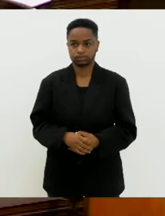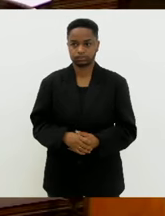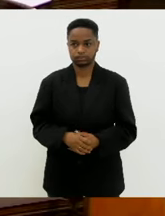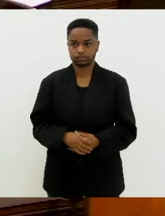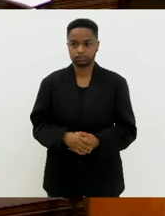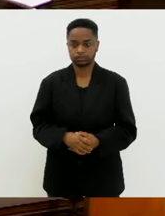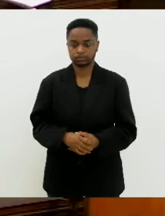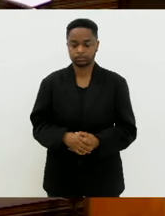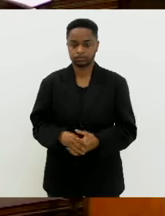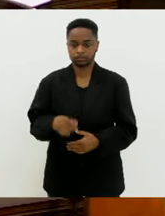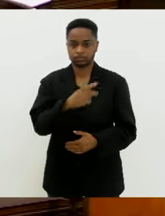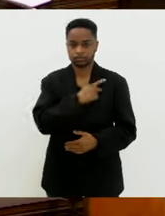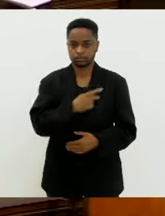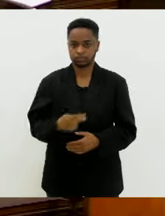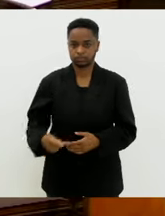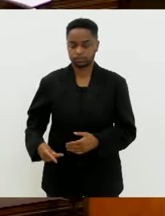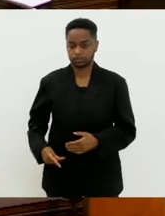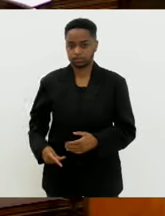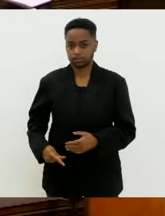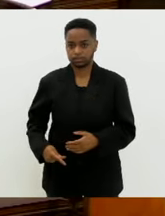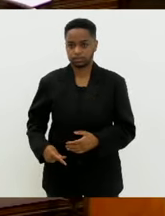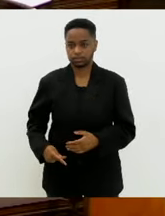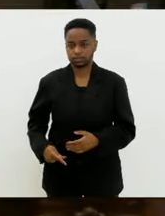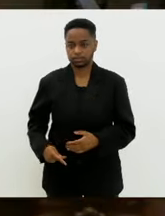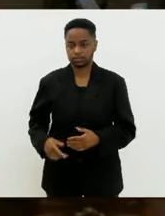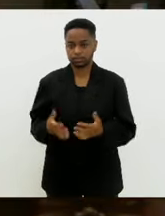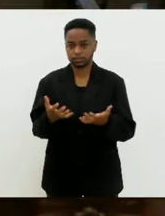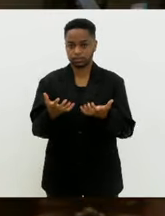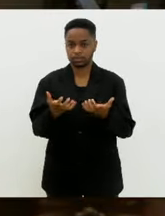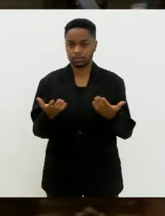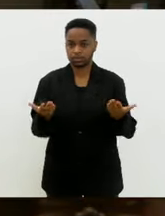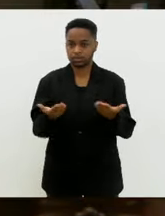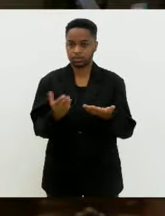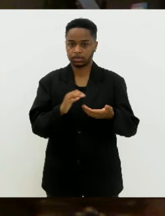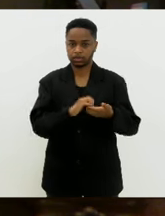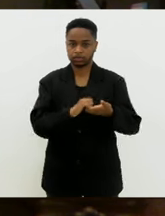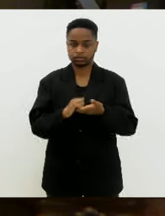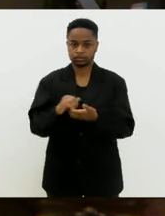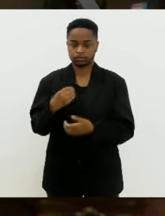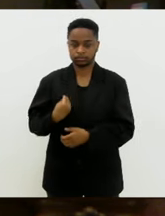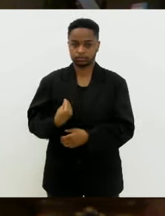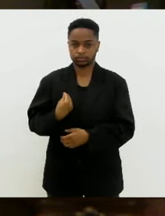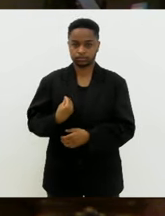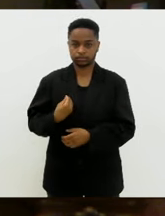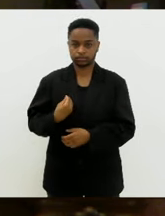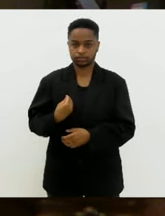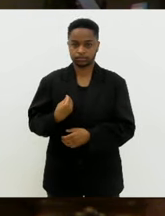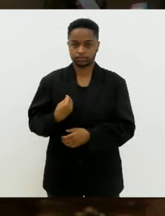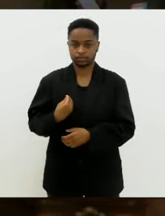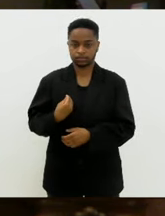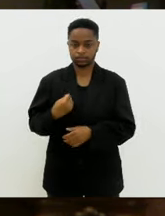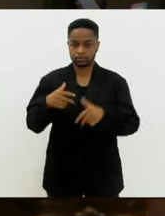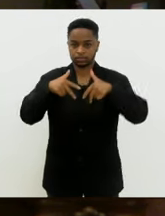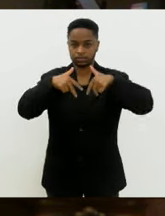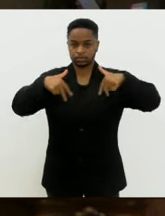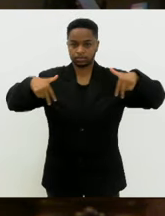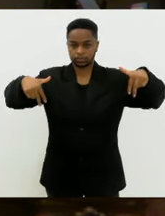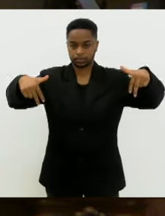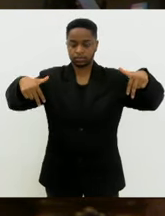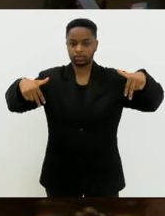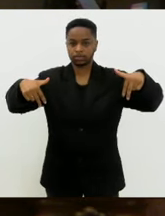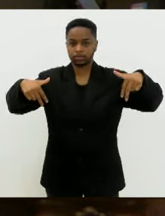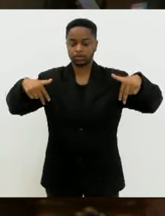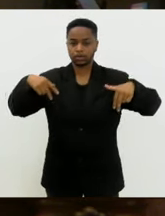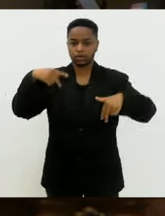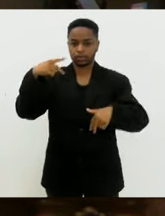A presidência gostaria de saudar a presença na galeria do Parlamento